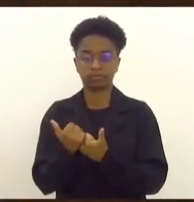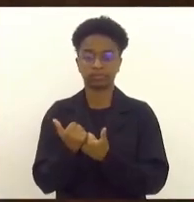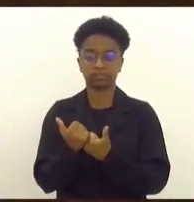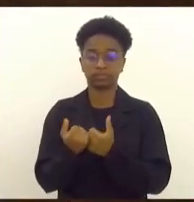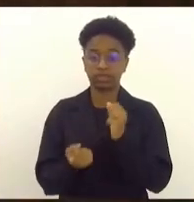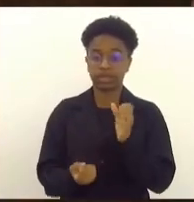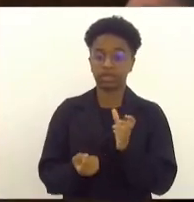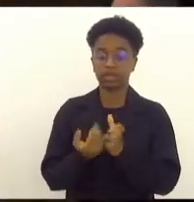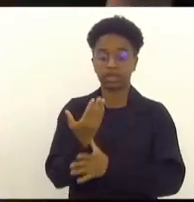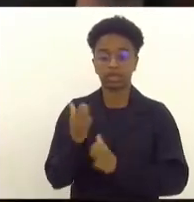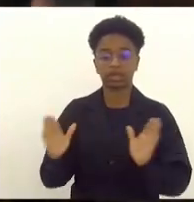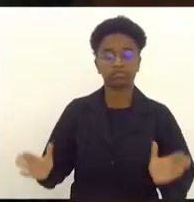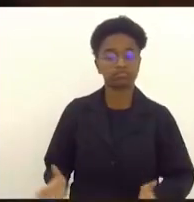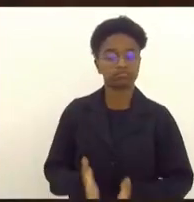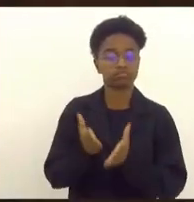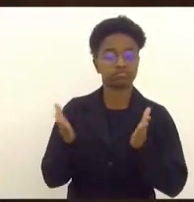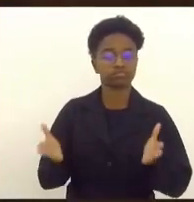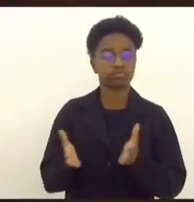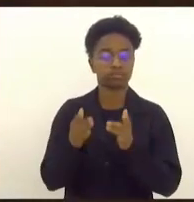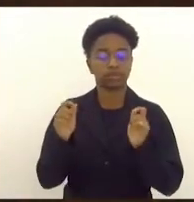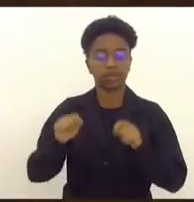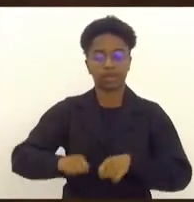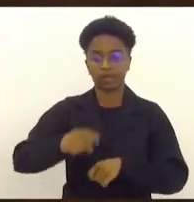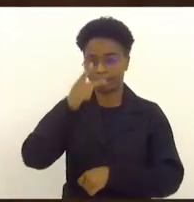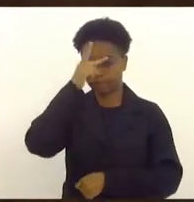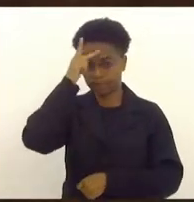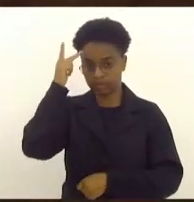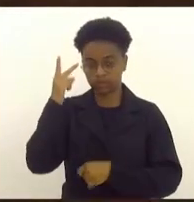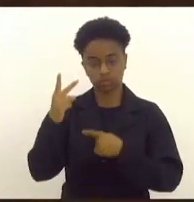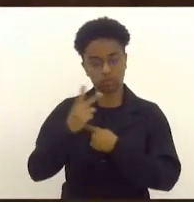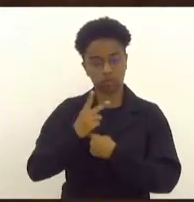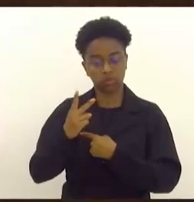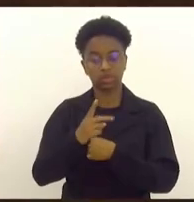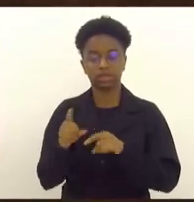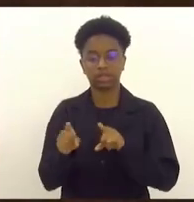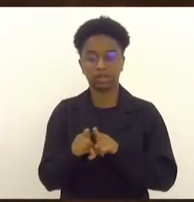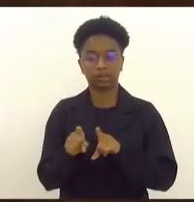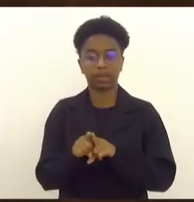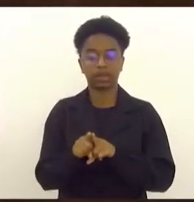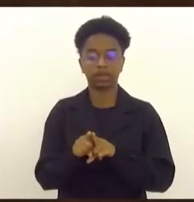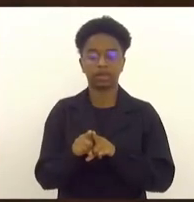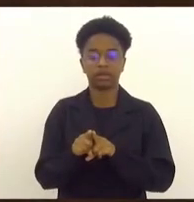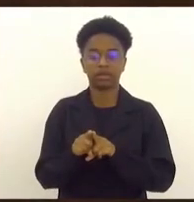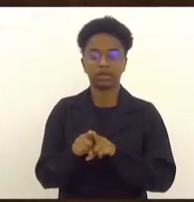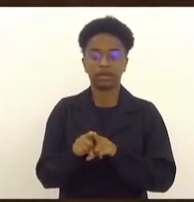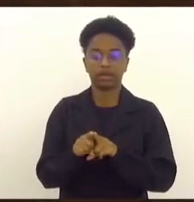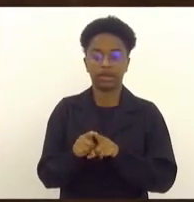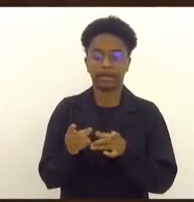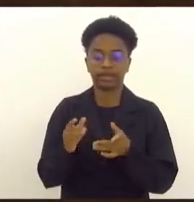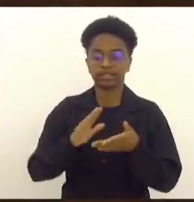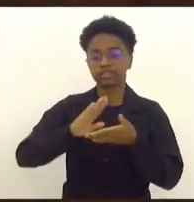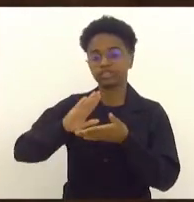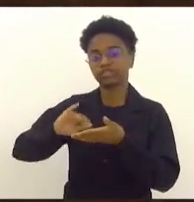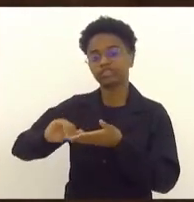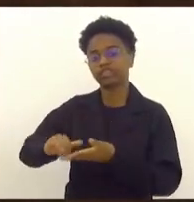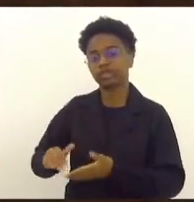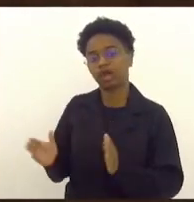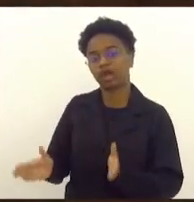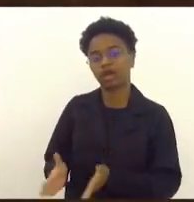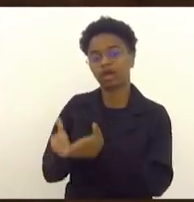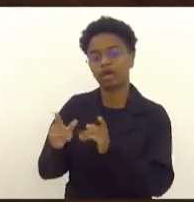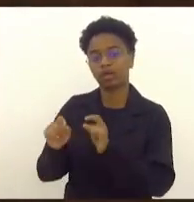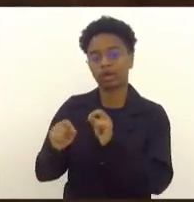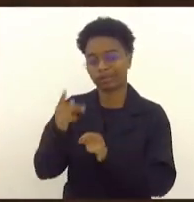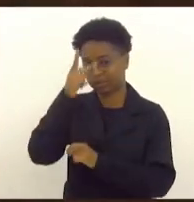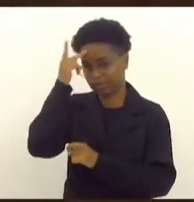criando estímulos a pessoa se defender e desistimos a um ponto mais agressor portanto vossa excelência